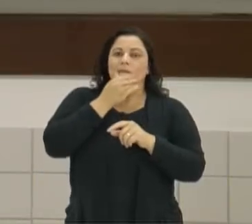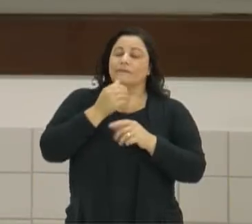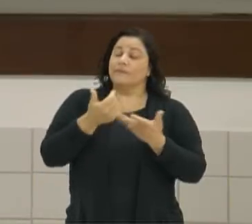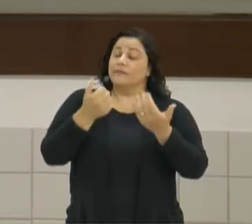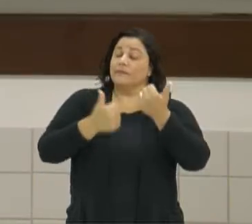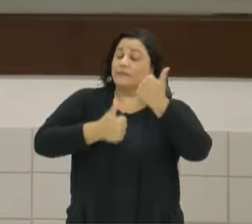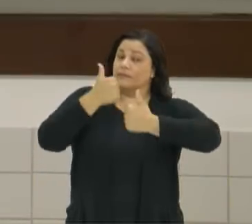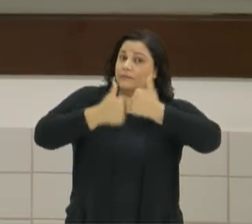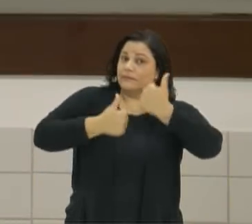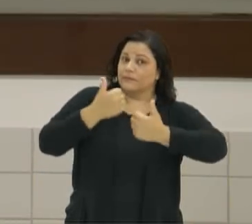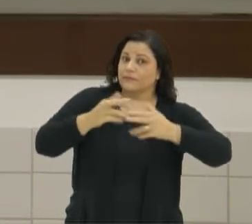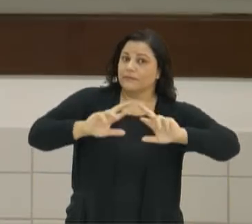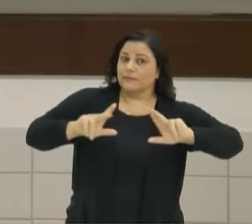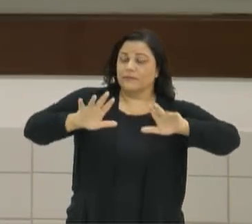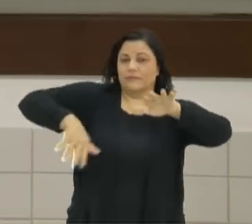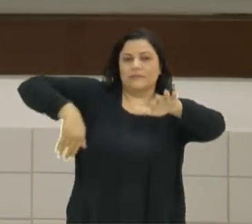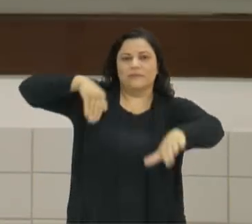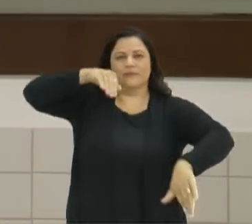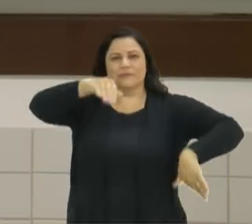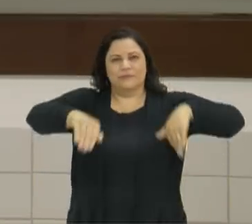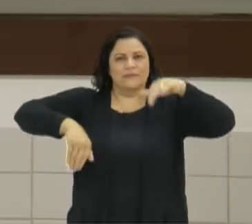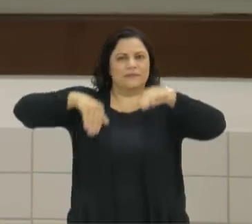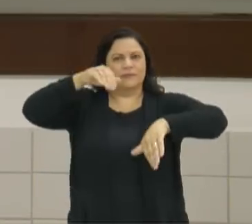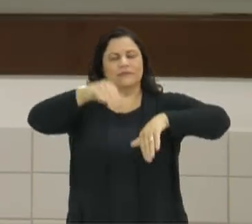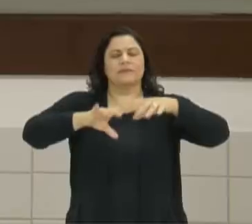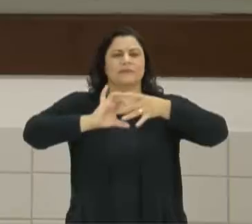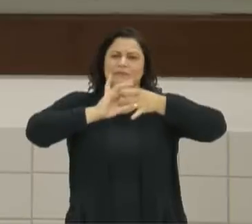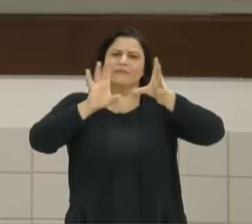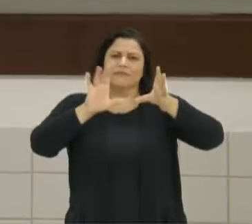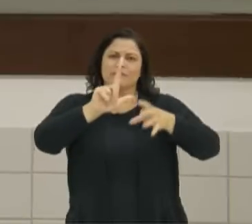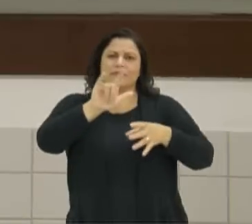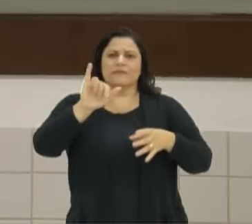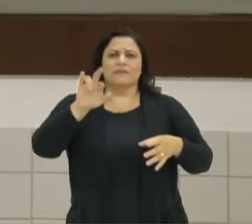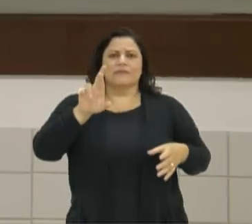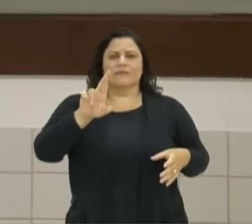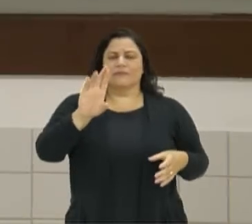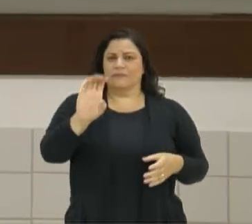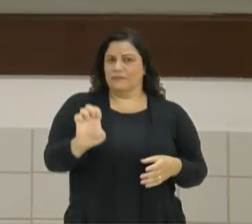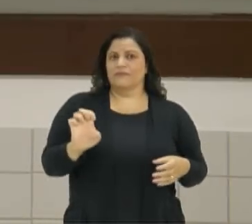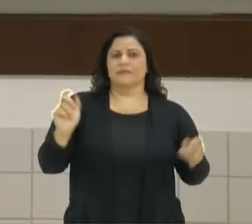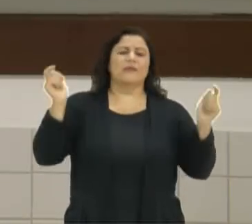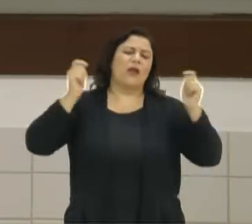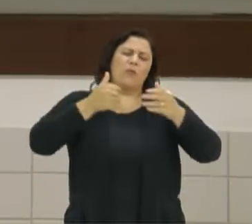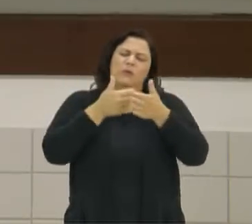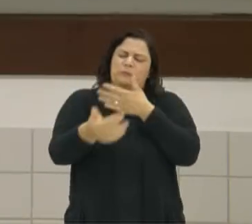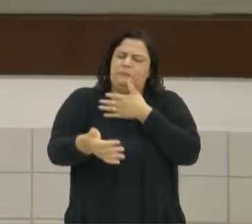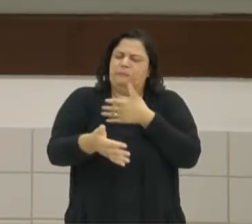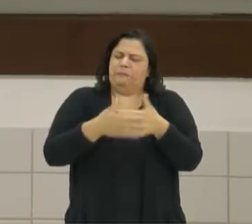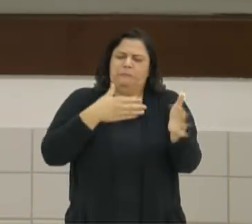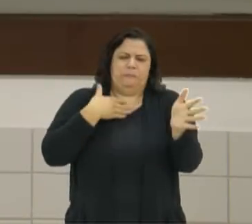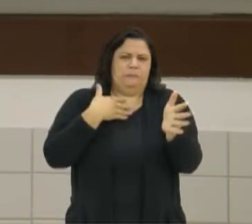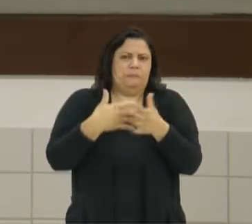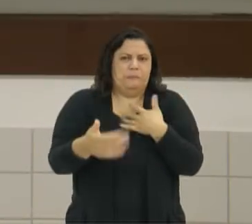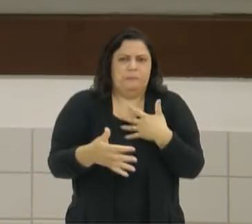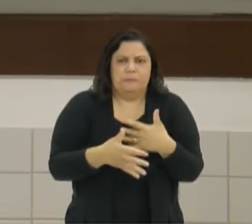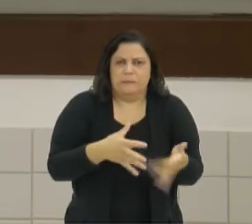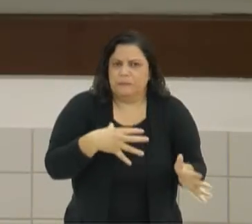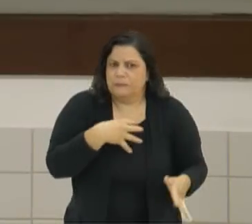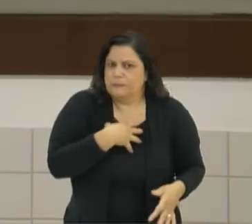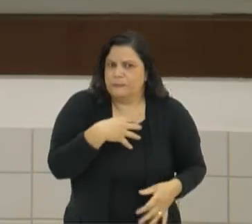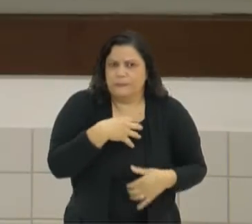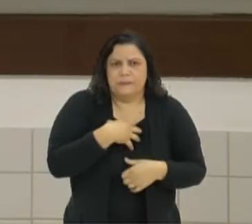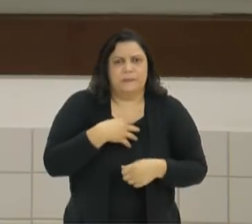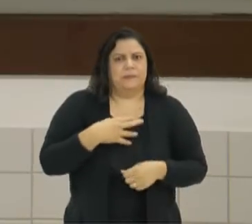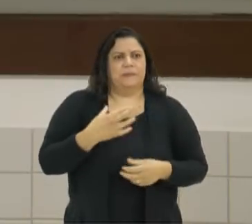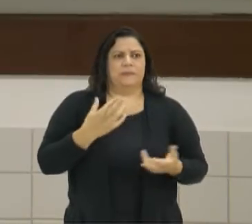de natação, a prova é de estilo livre. Significa que o atleta pode fazer qualquer estilo. Todos eles fazem